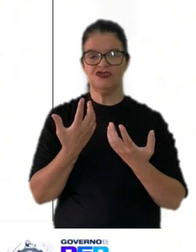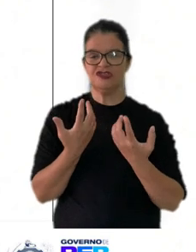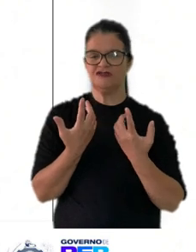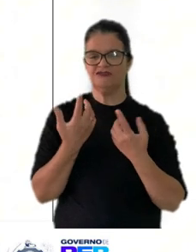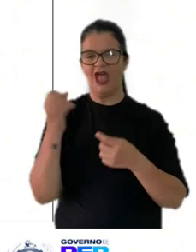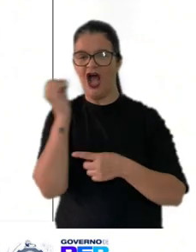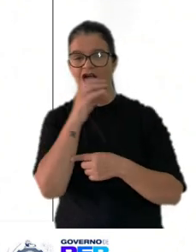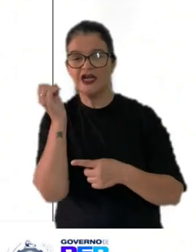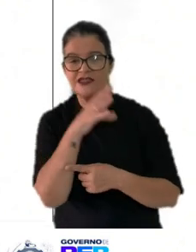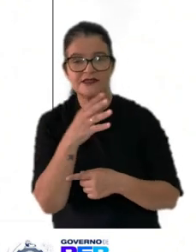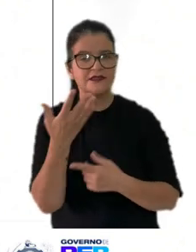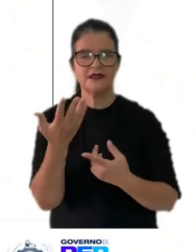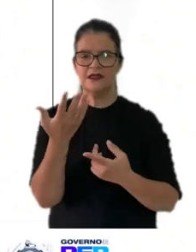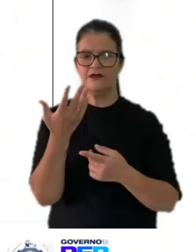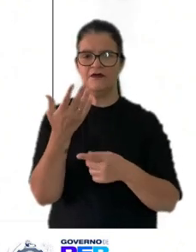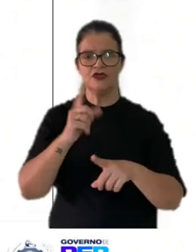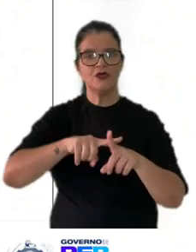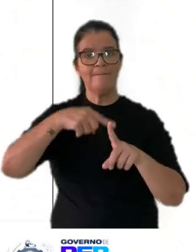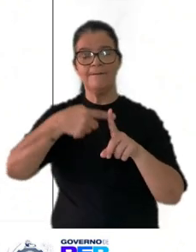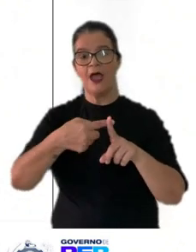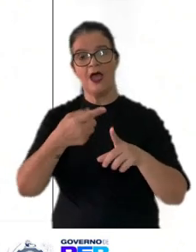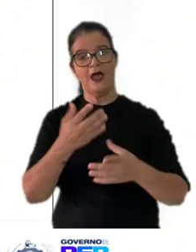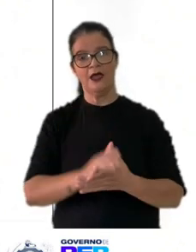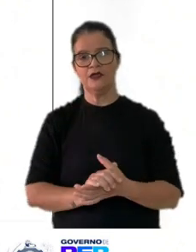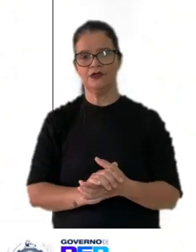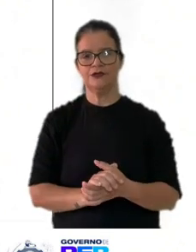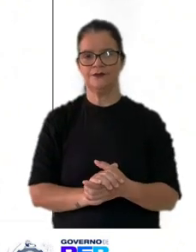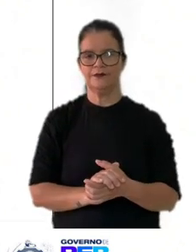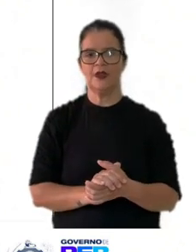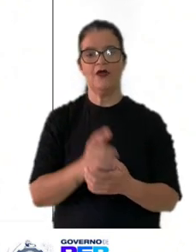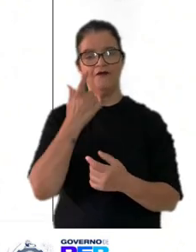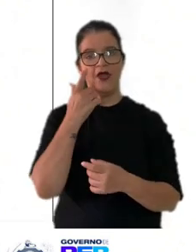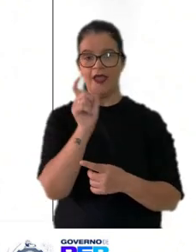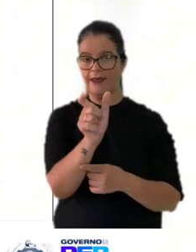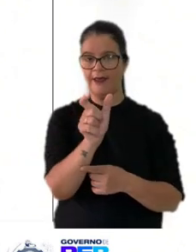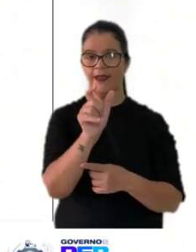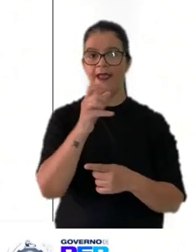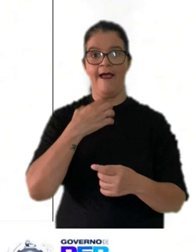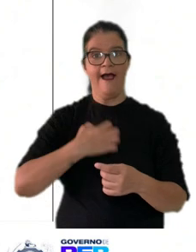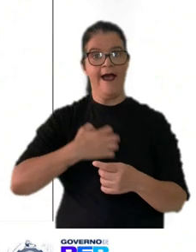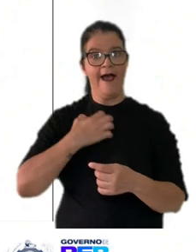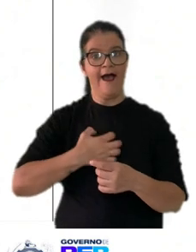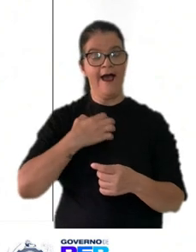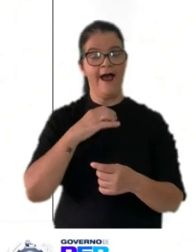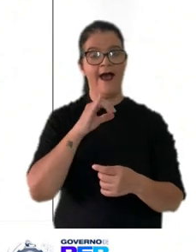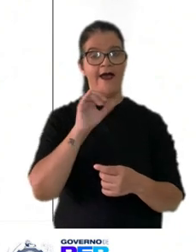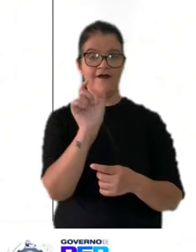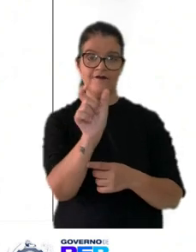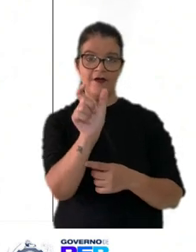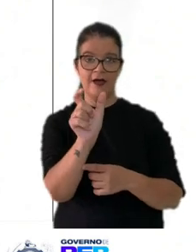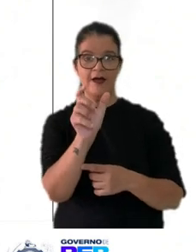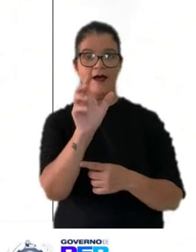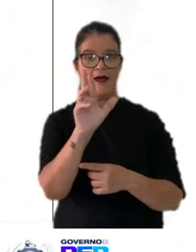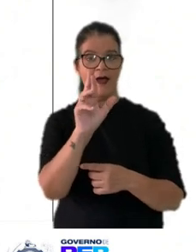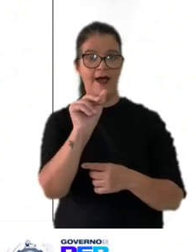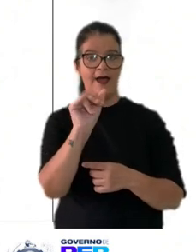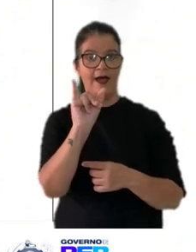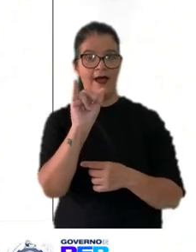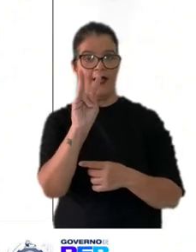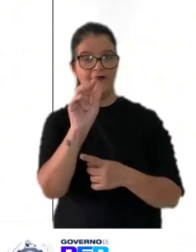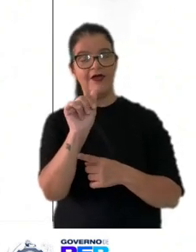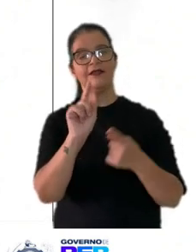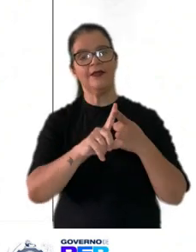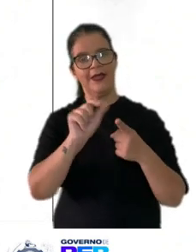olha aqui ó agression angry é raiva tá é com raiva e aqui ó também ó agressivos